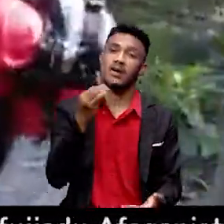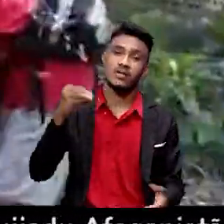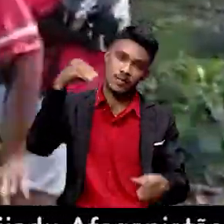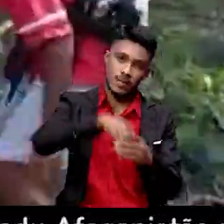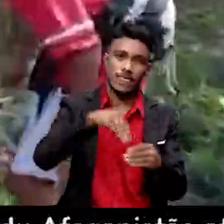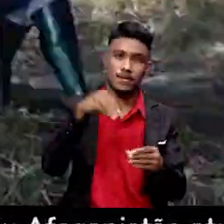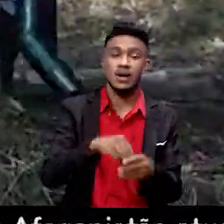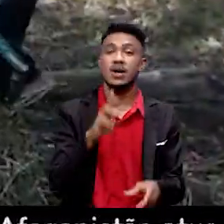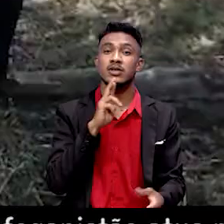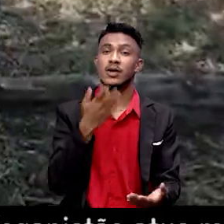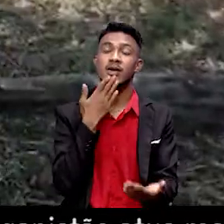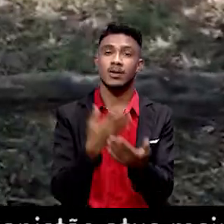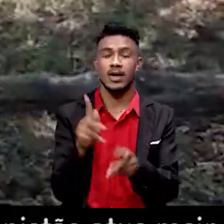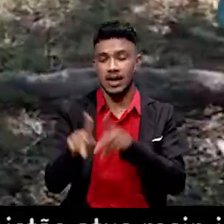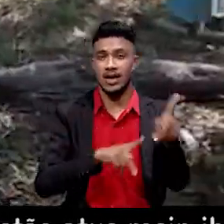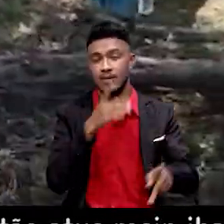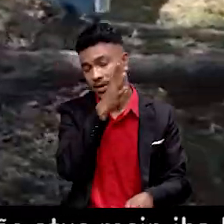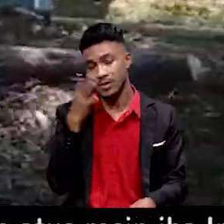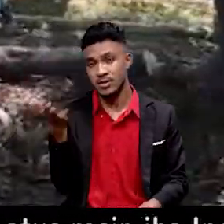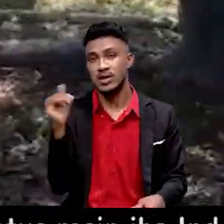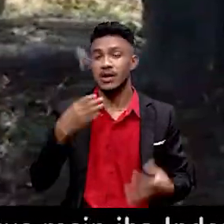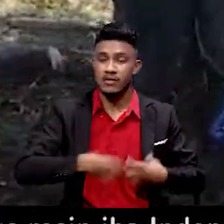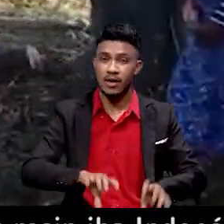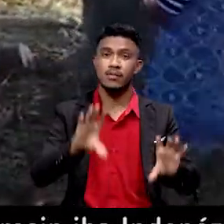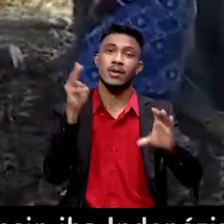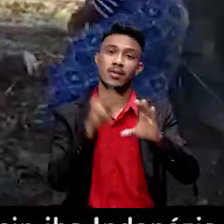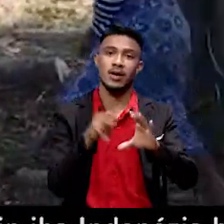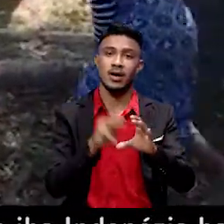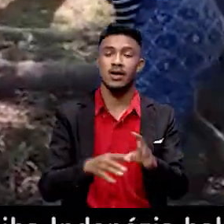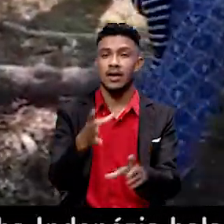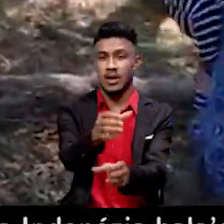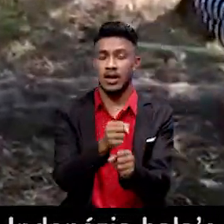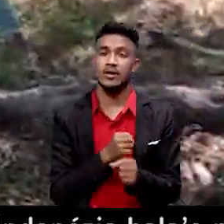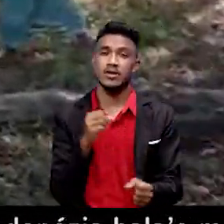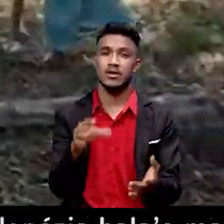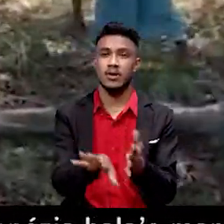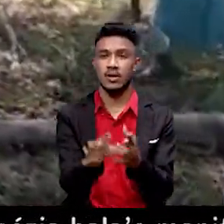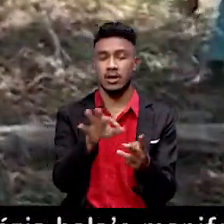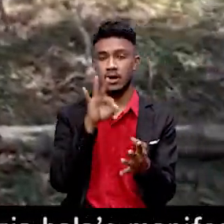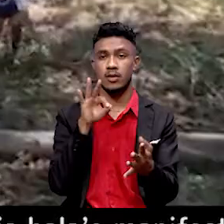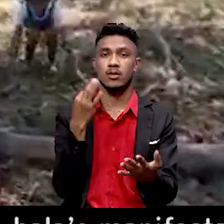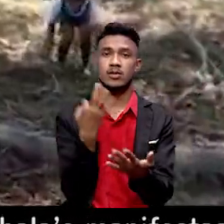diak, ba ema agricultura sira hodi fam ba iha mercado ria hodi hetan osan.